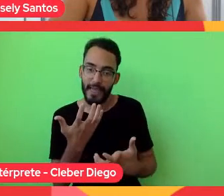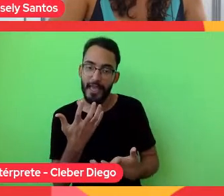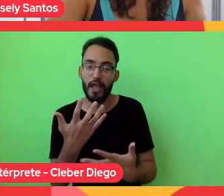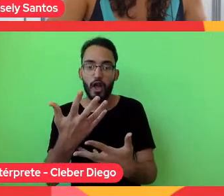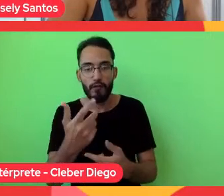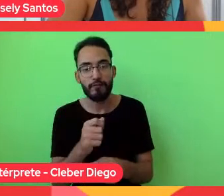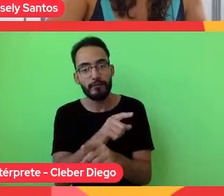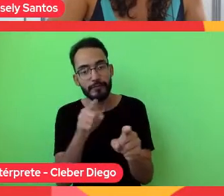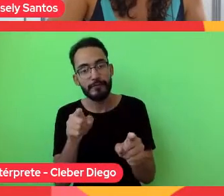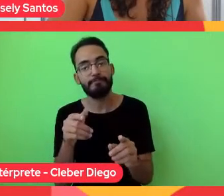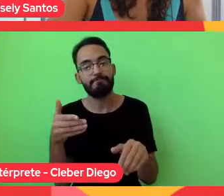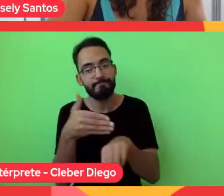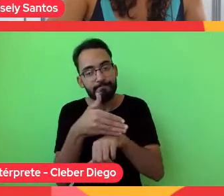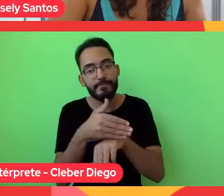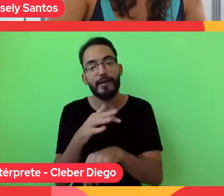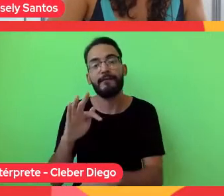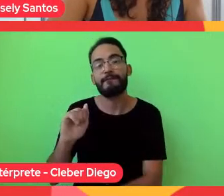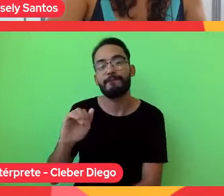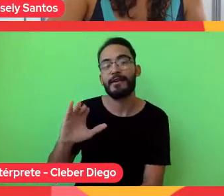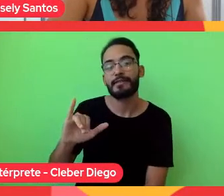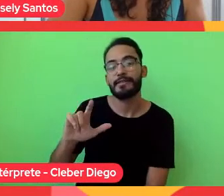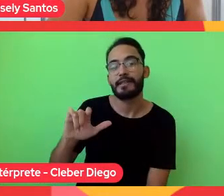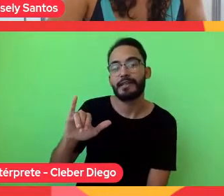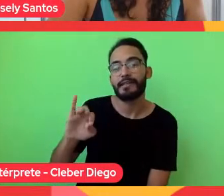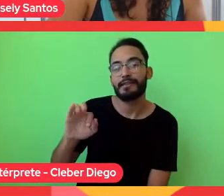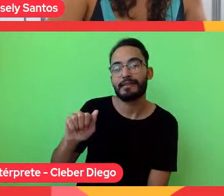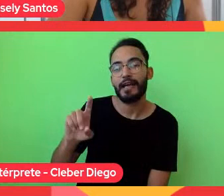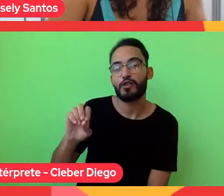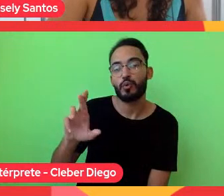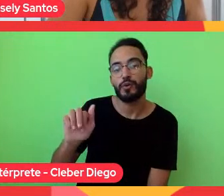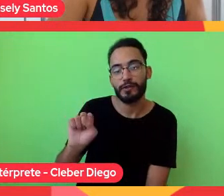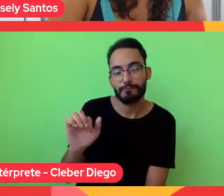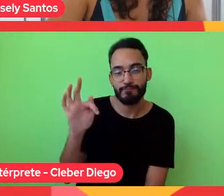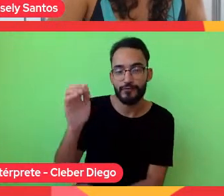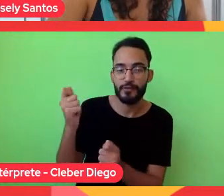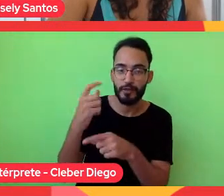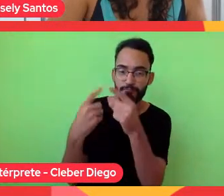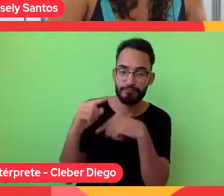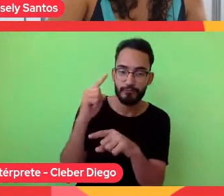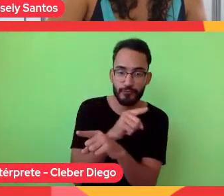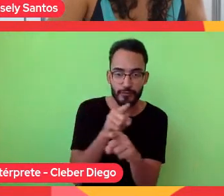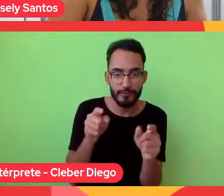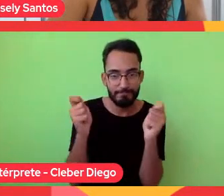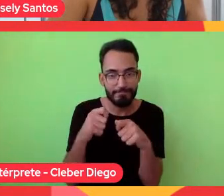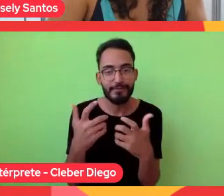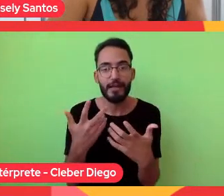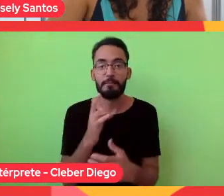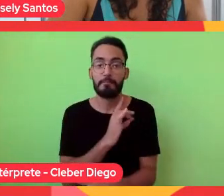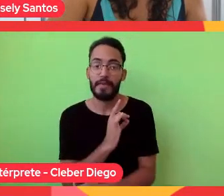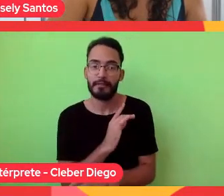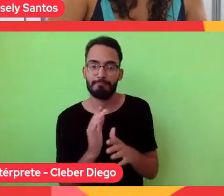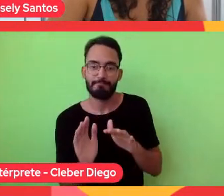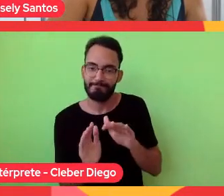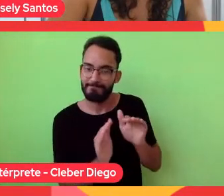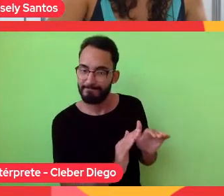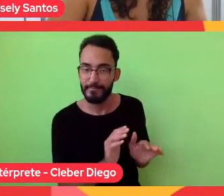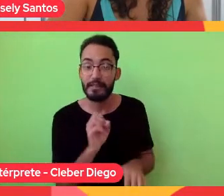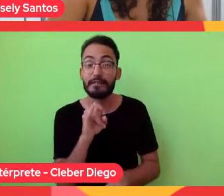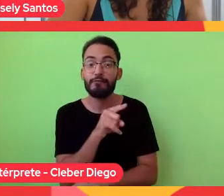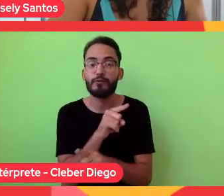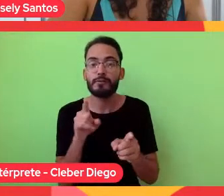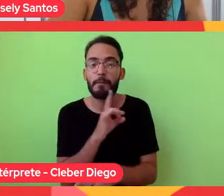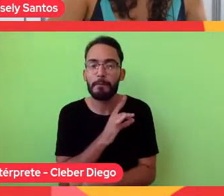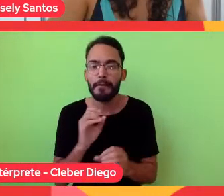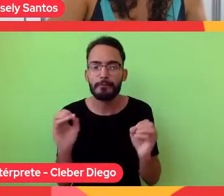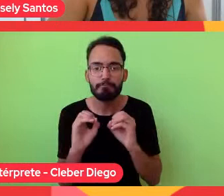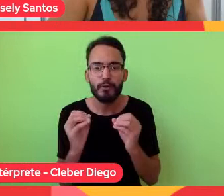tornarem facilitadoras. Deixem o medo de lado, né? O que você faria se você não tivesse medo? Então, a gente faria e